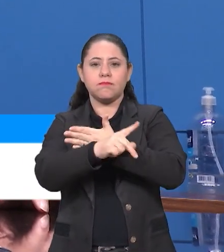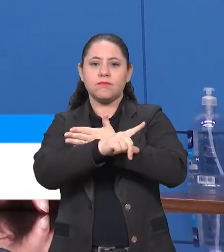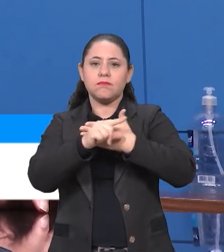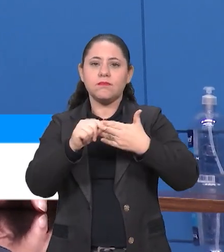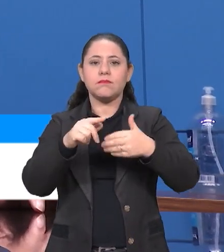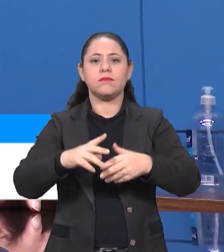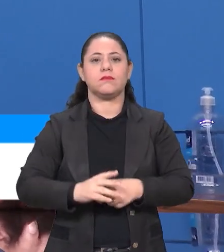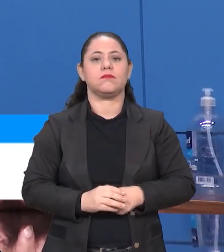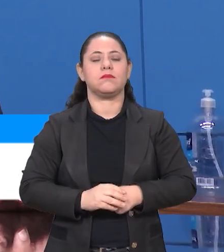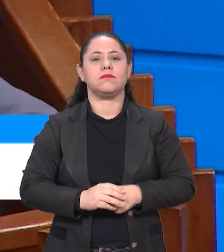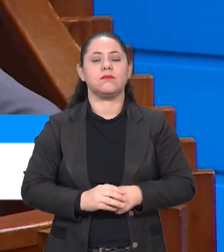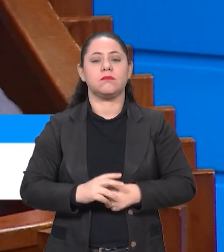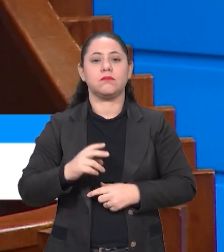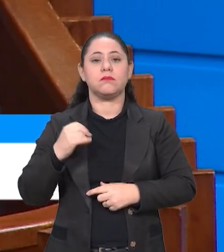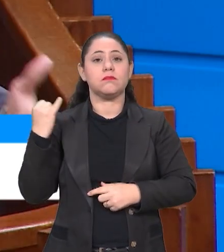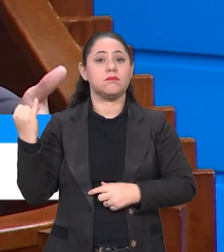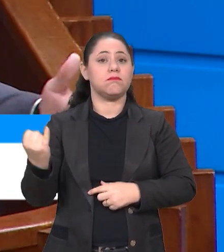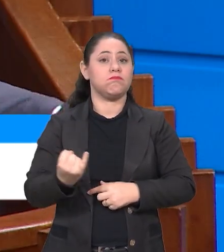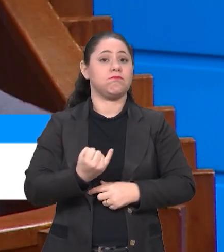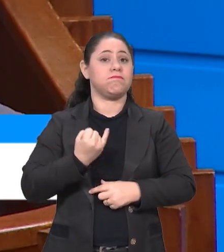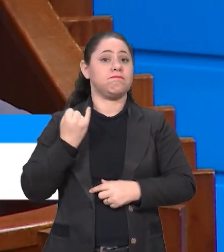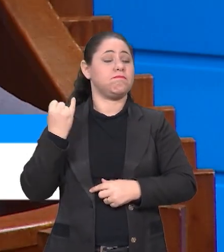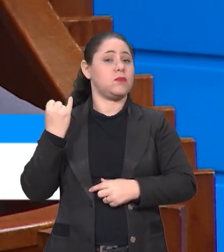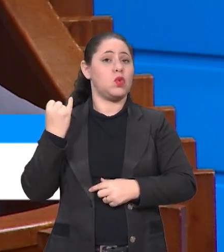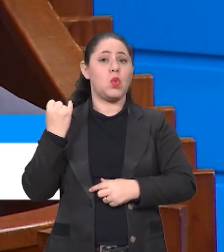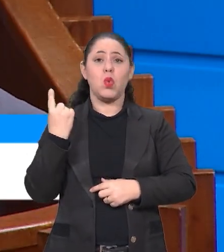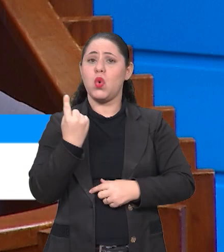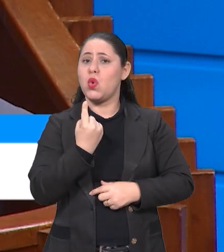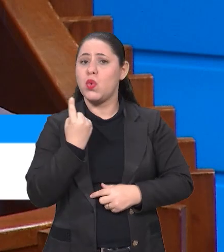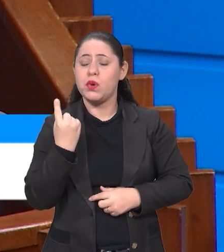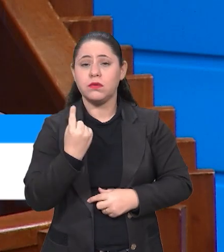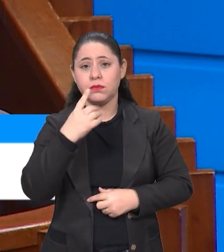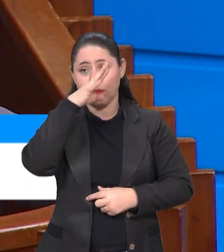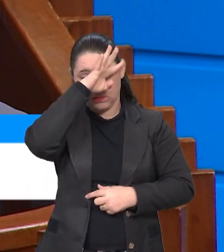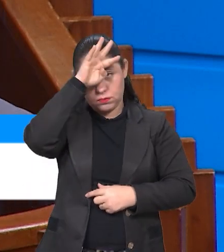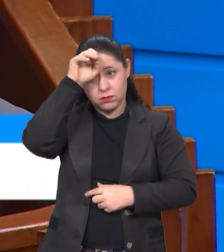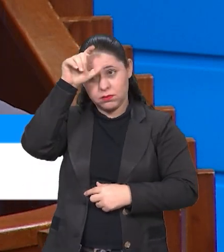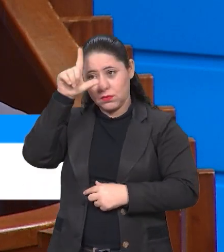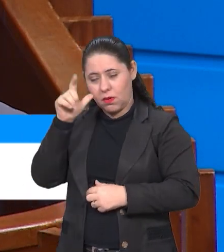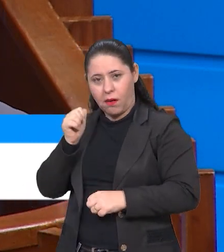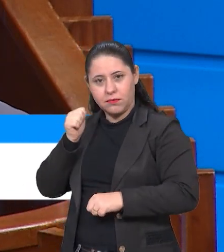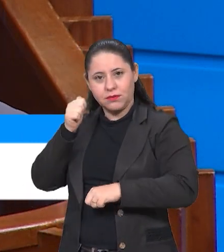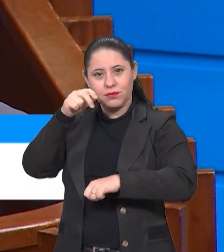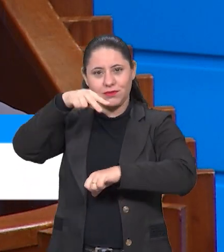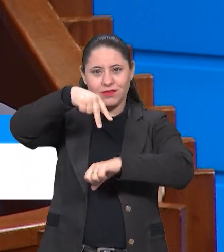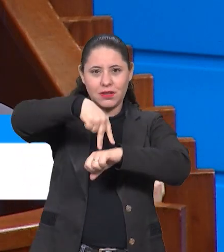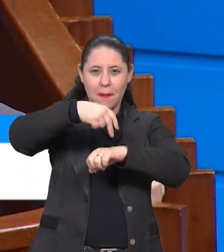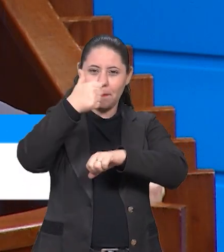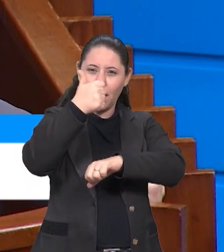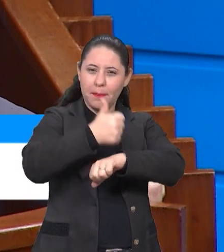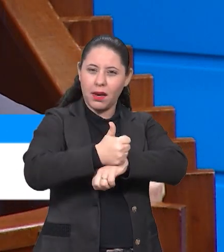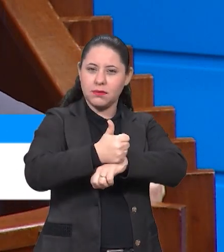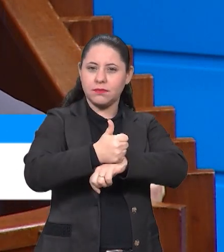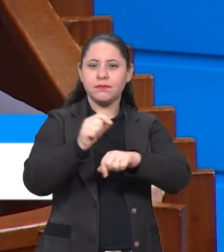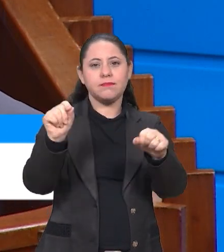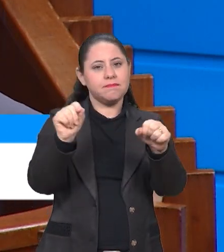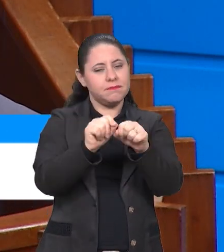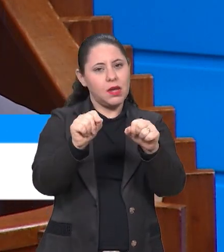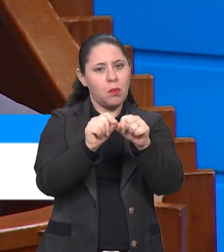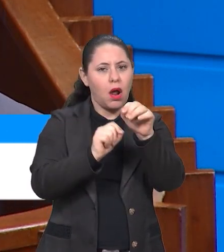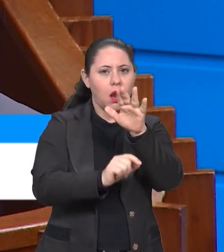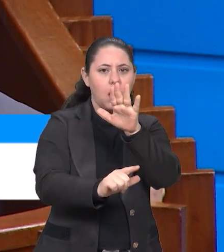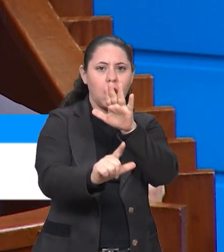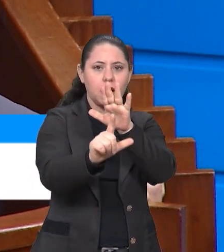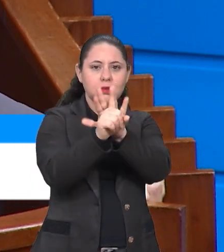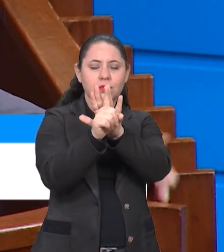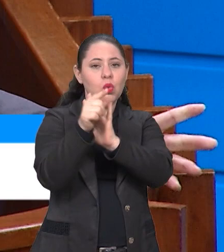para o bioma Pantanal. Uma oportunidade única de, mais uma vez, o Mato Grosso do Sul ser protagonista e